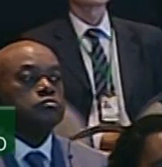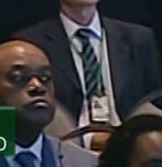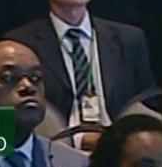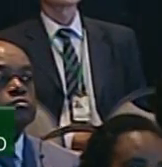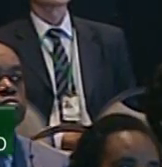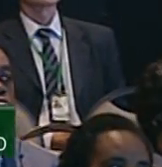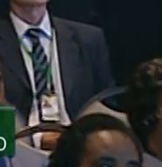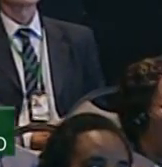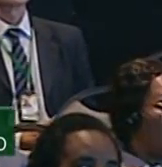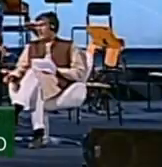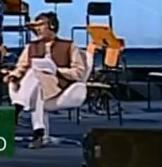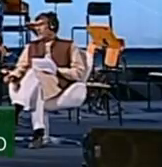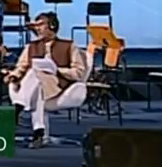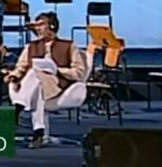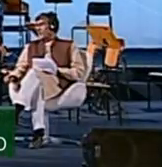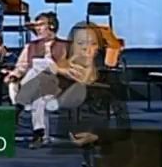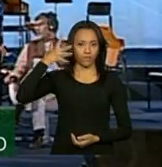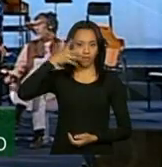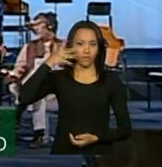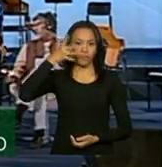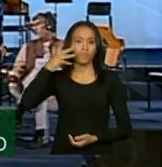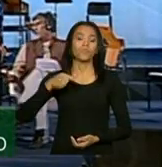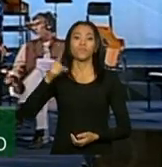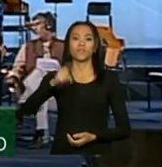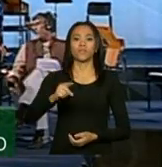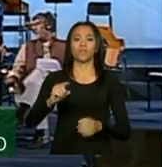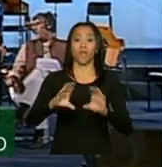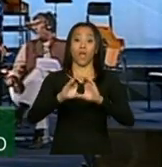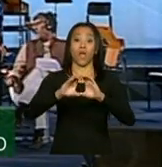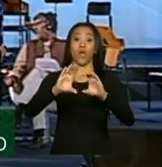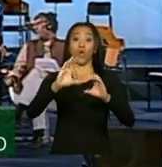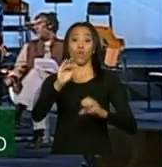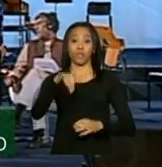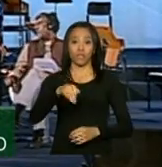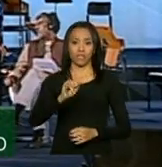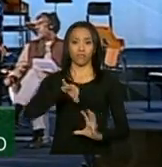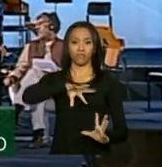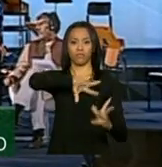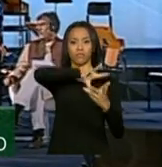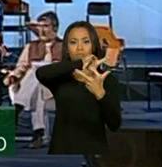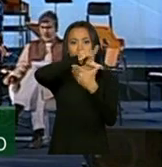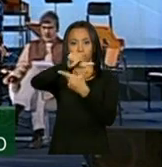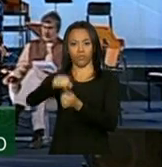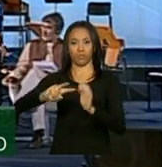Com a palavra, o senhor Jeroen Beinart, da Confederação Sindical Internacional.